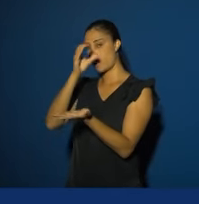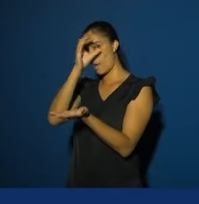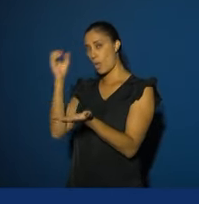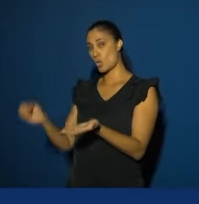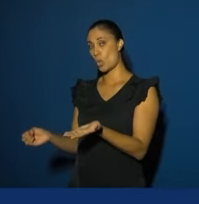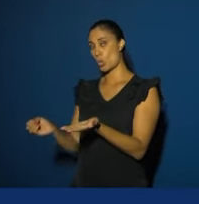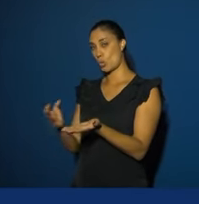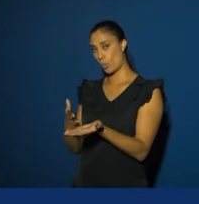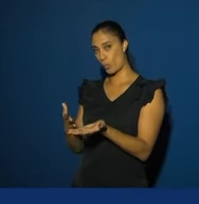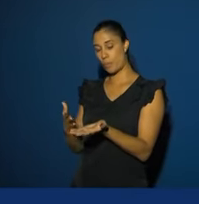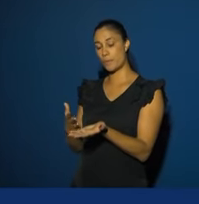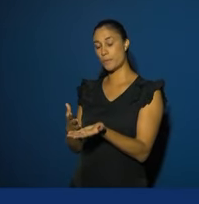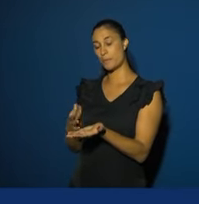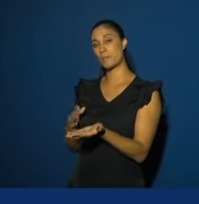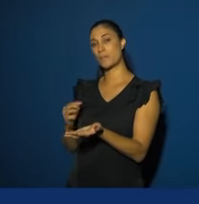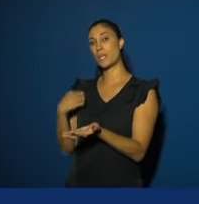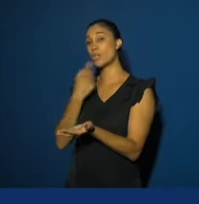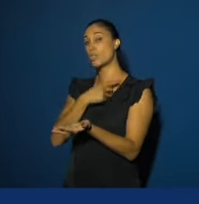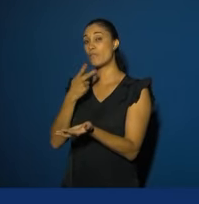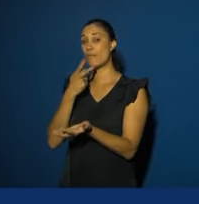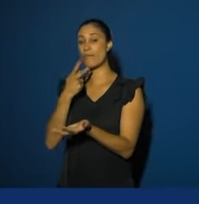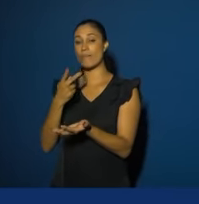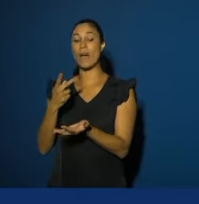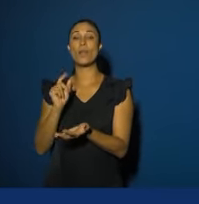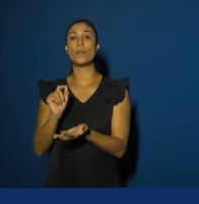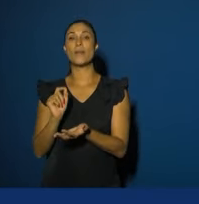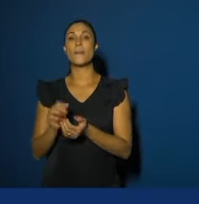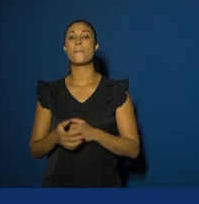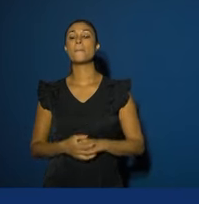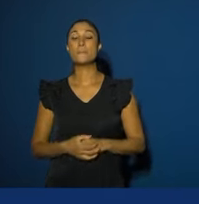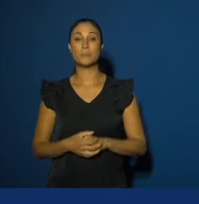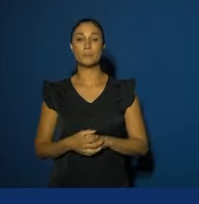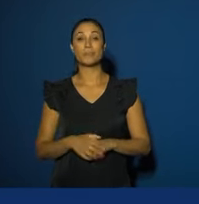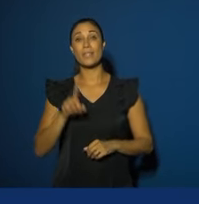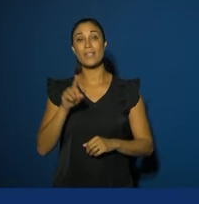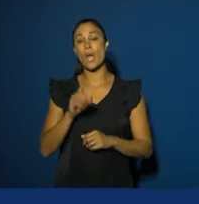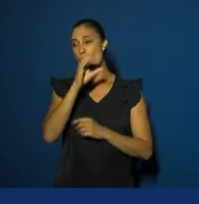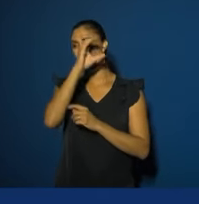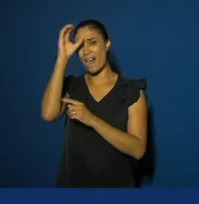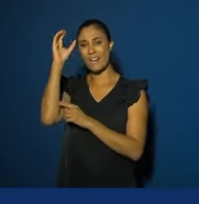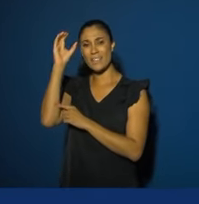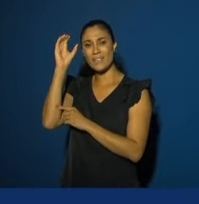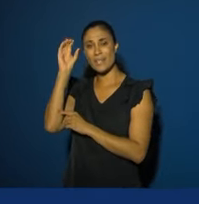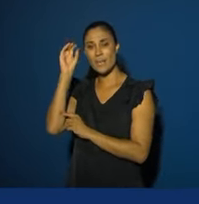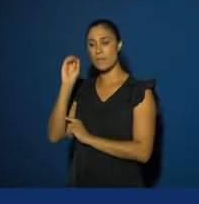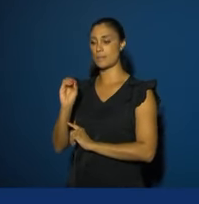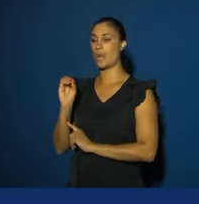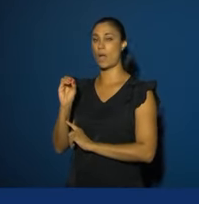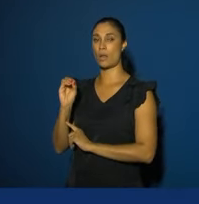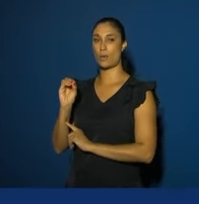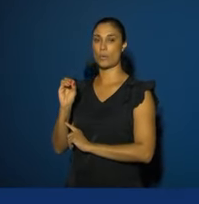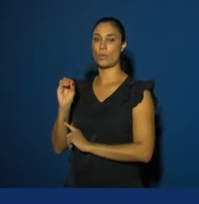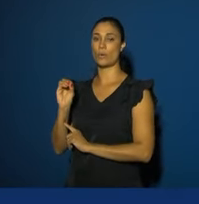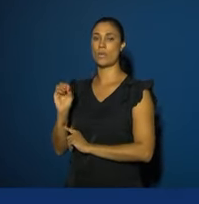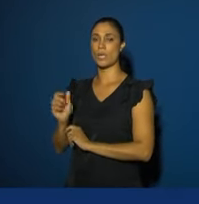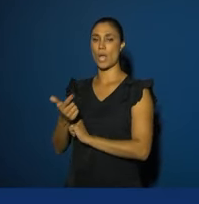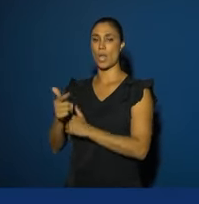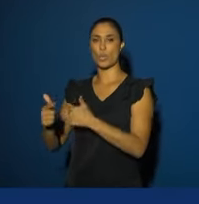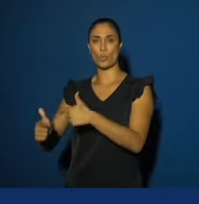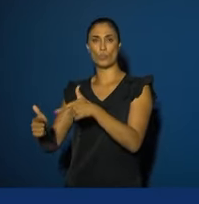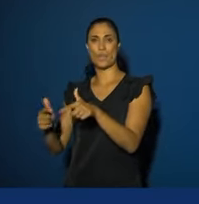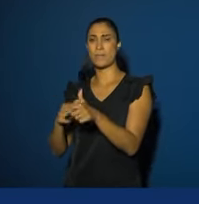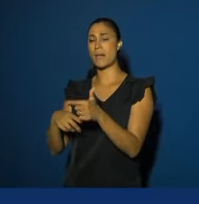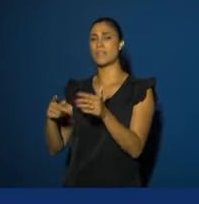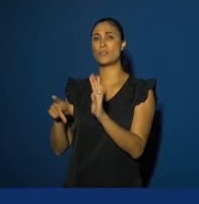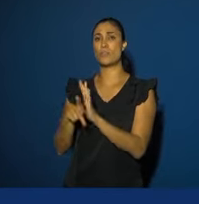novo Eh que a gente chama do zero consumer né o consumidor ele tem zero boundary né não tem mais